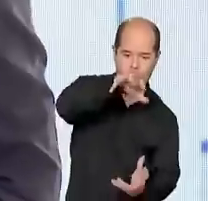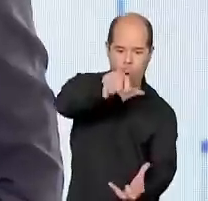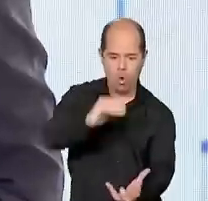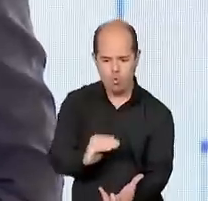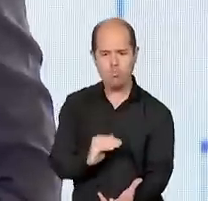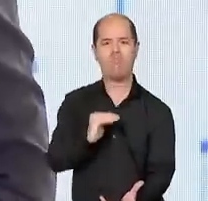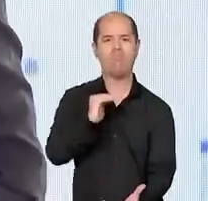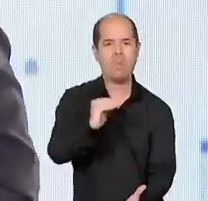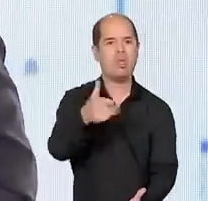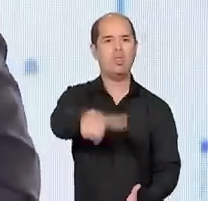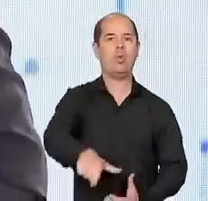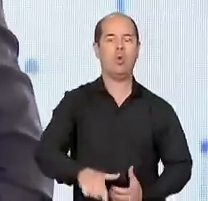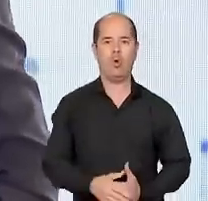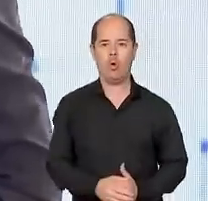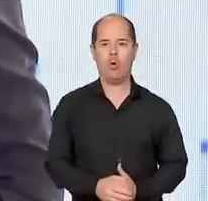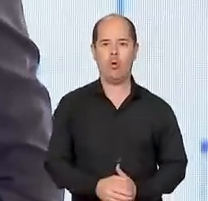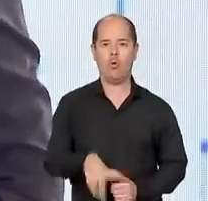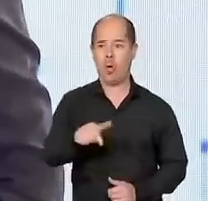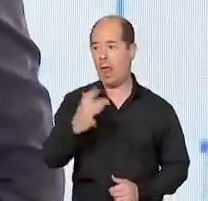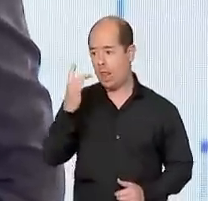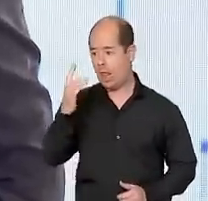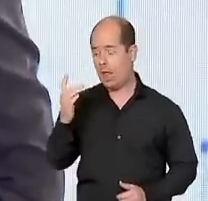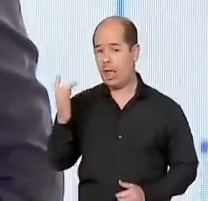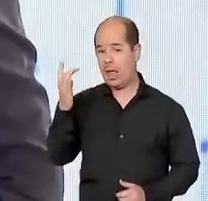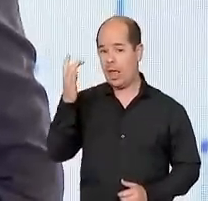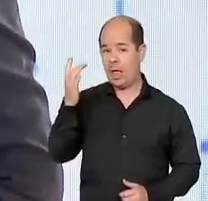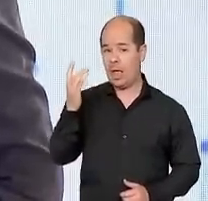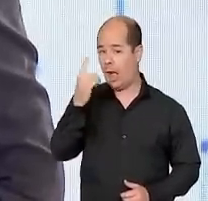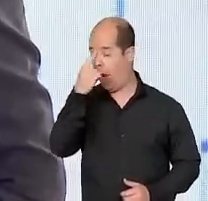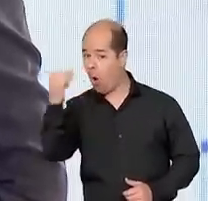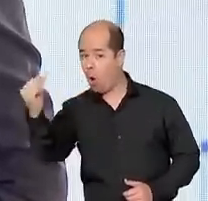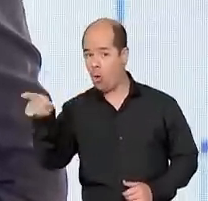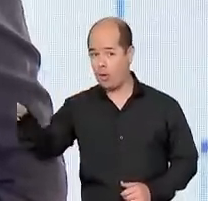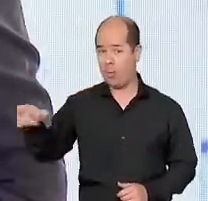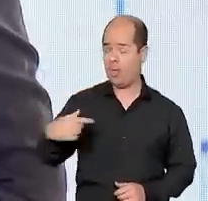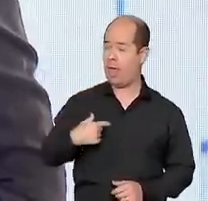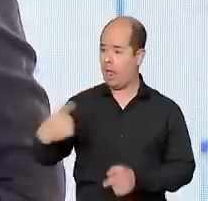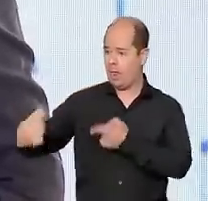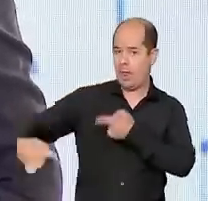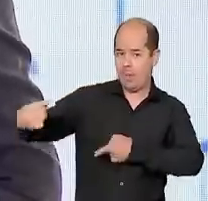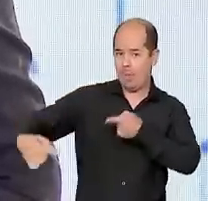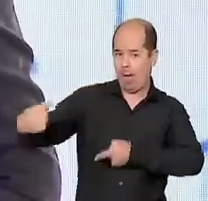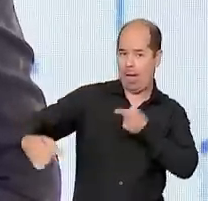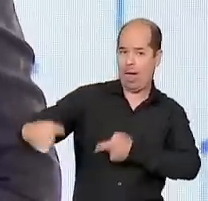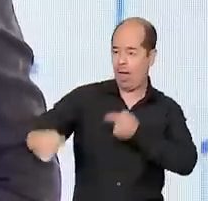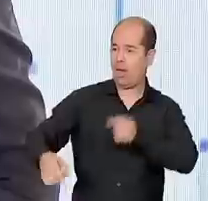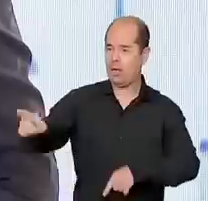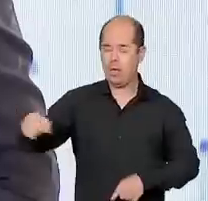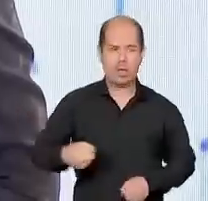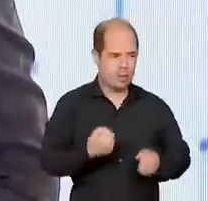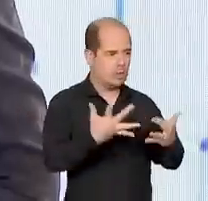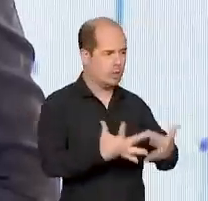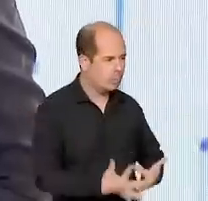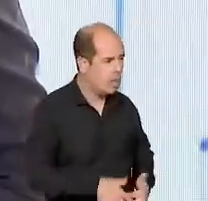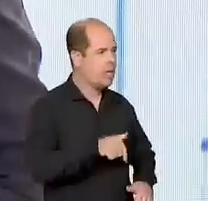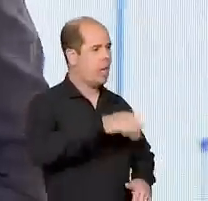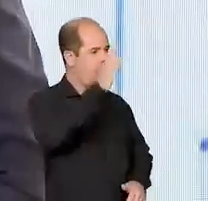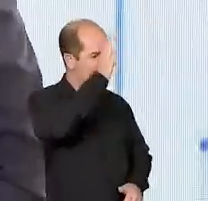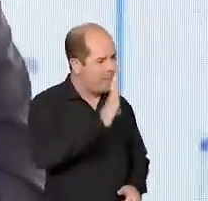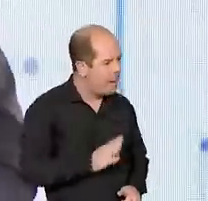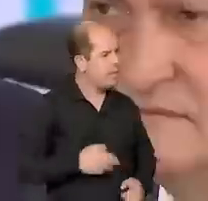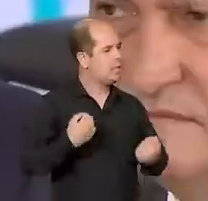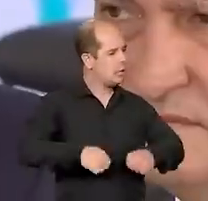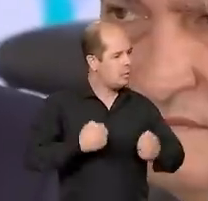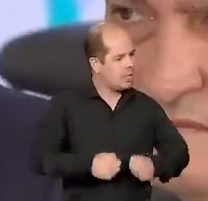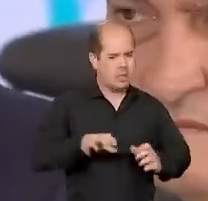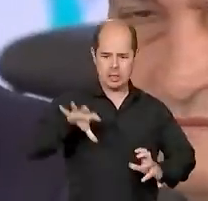O ministro Alckmin, toda vez que vai debater com a gente, reforça essa questão da inserção do Brasil,